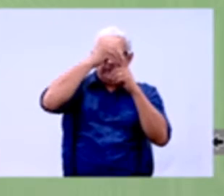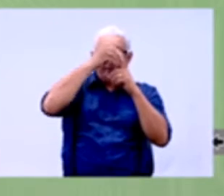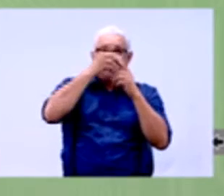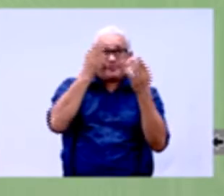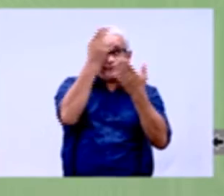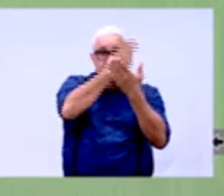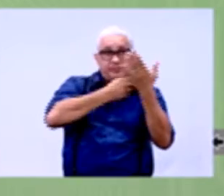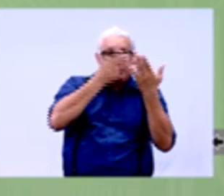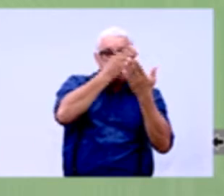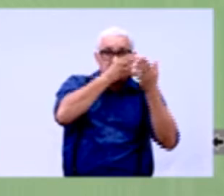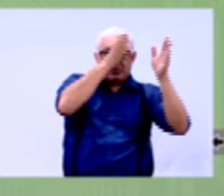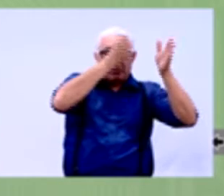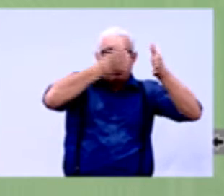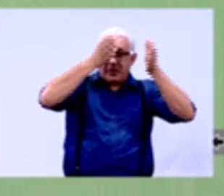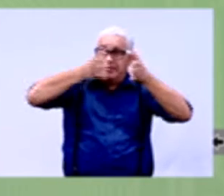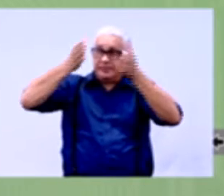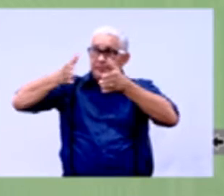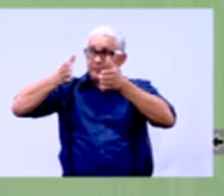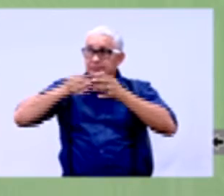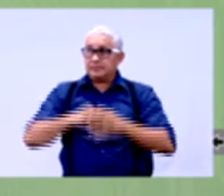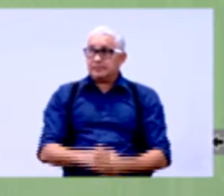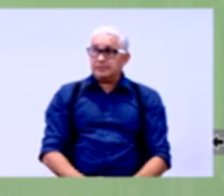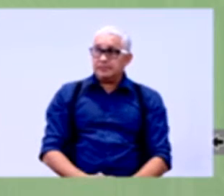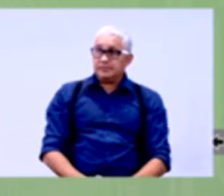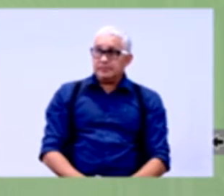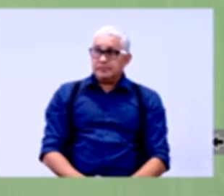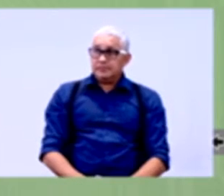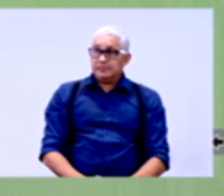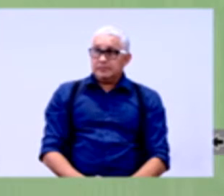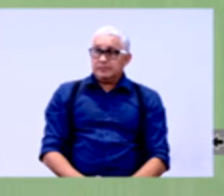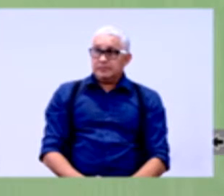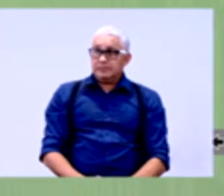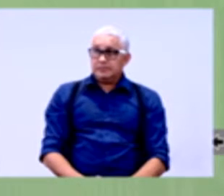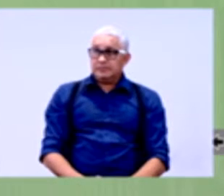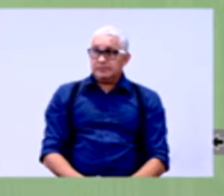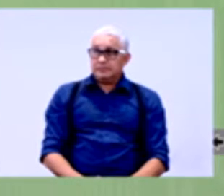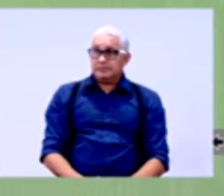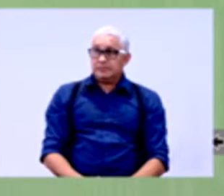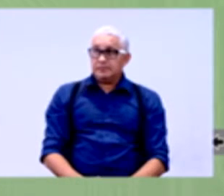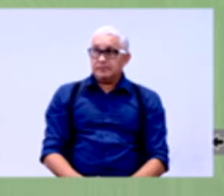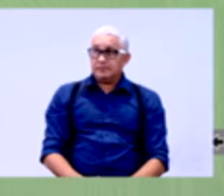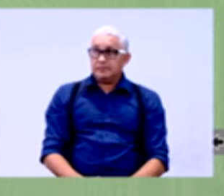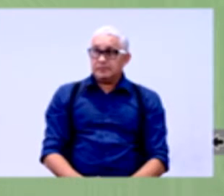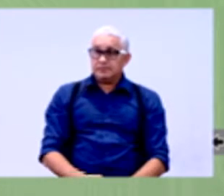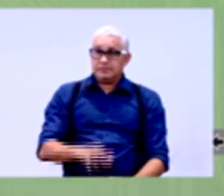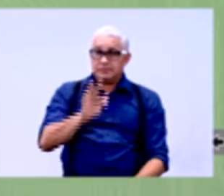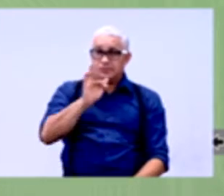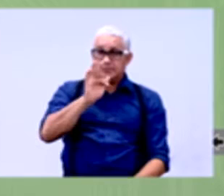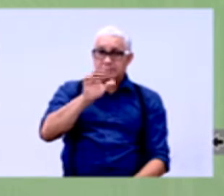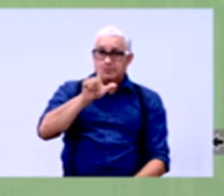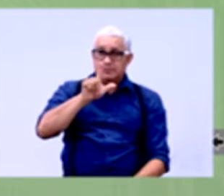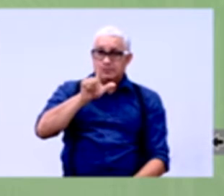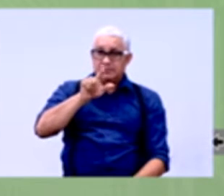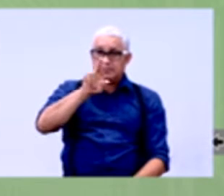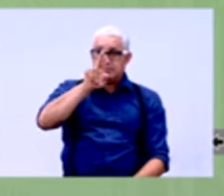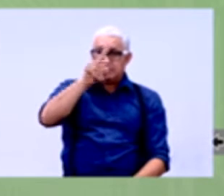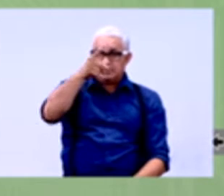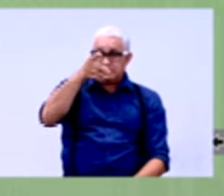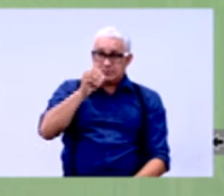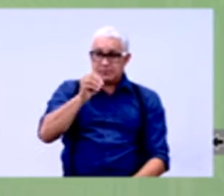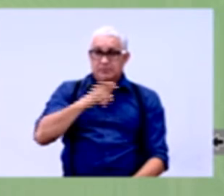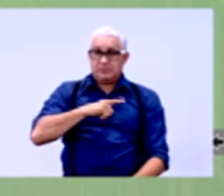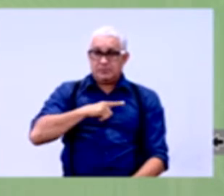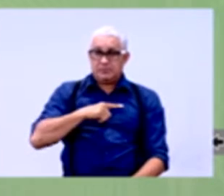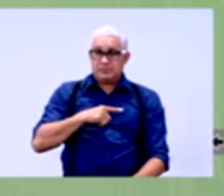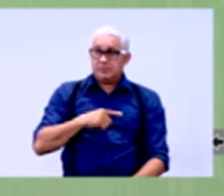no diagrama de sequência. Então veja, esse aqui é um fluxo de uma reserva